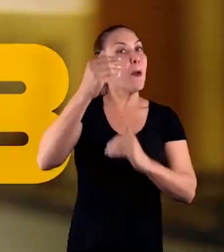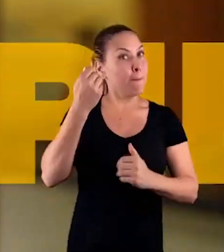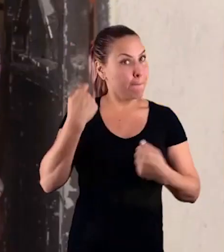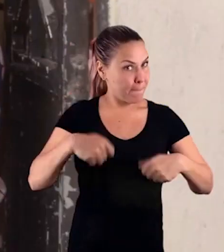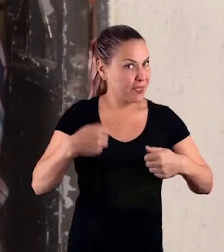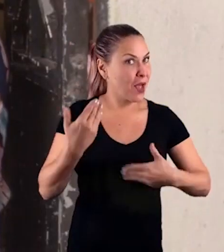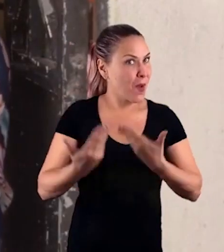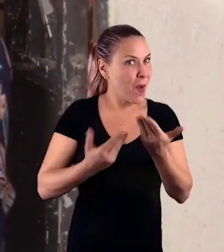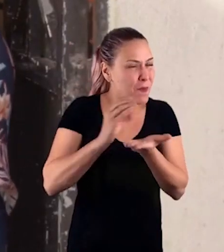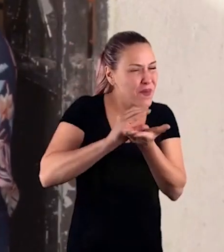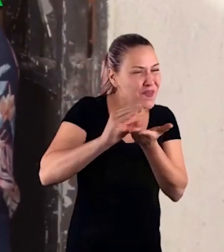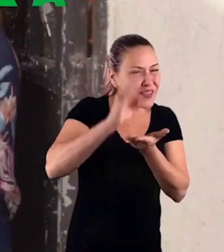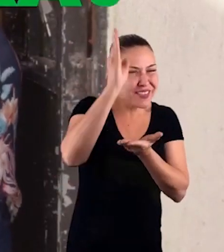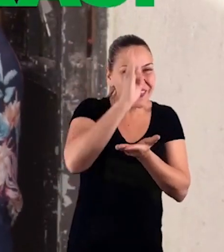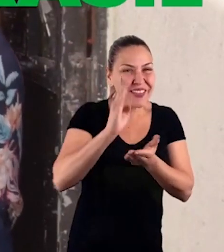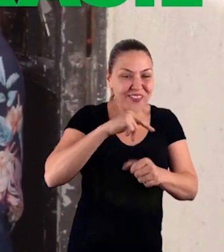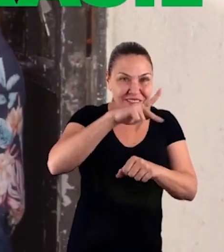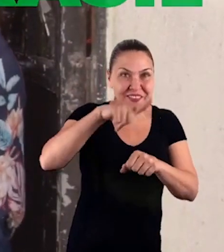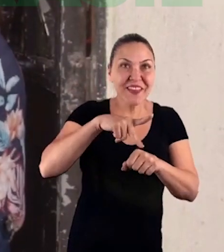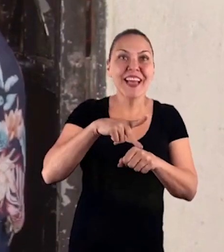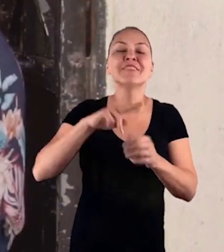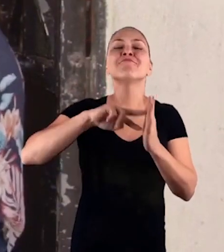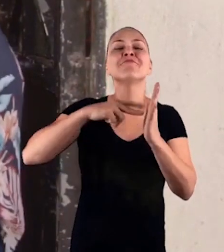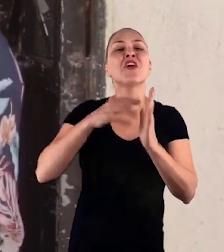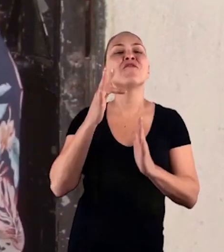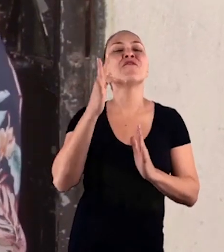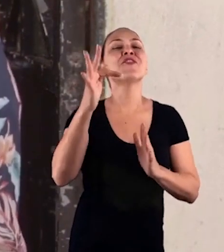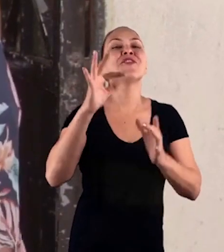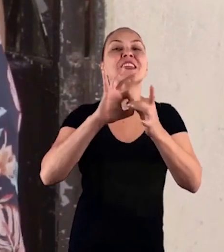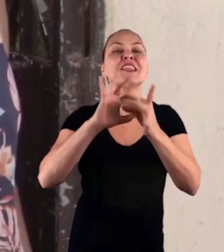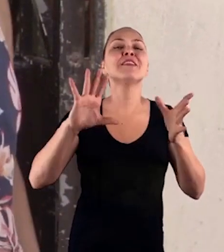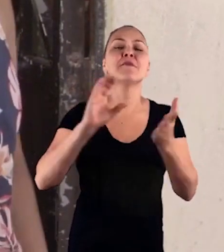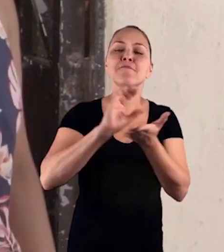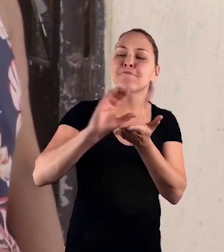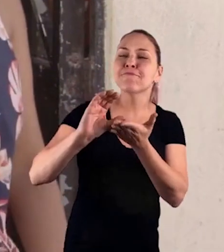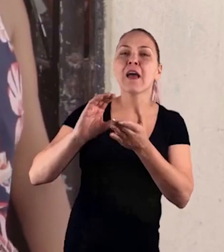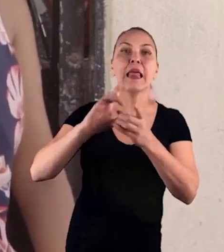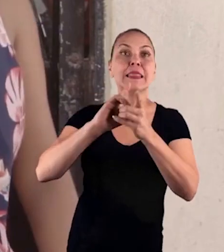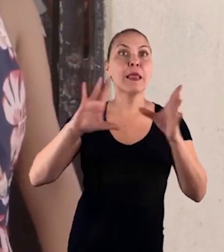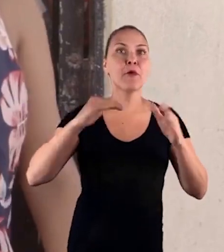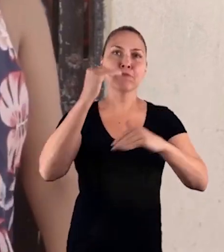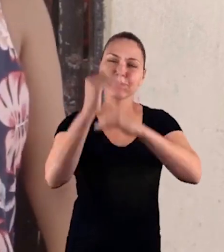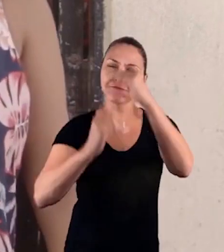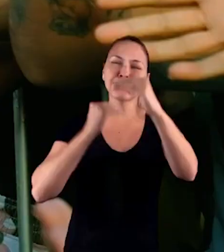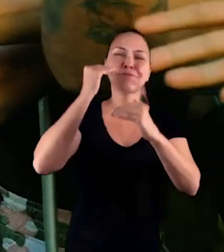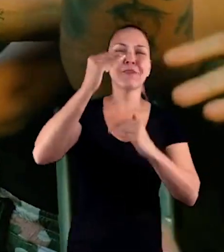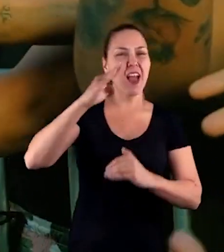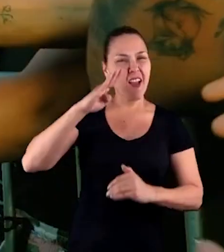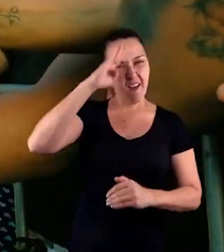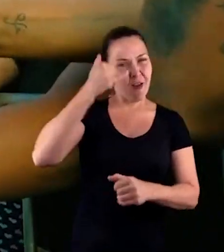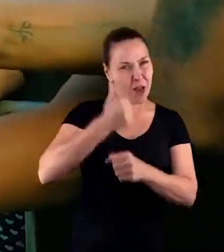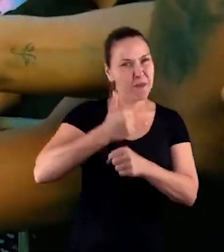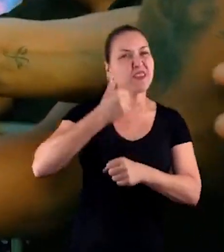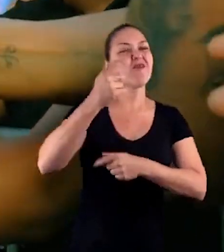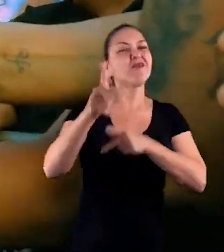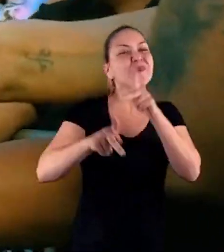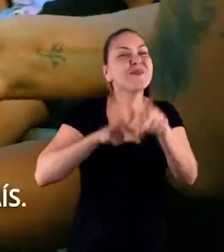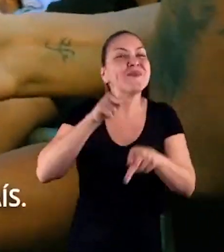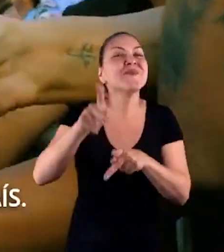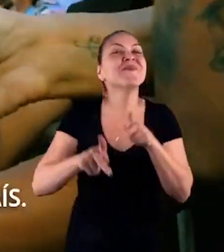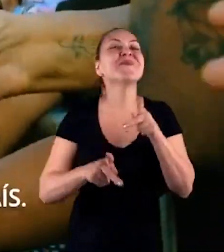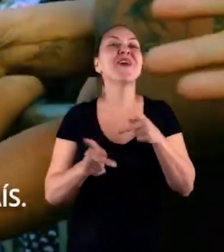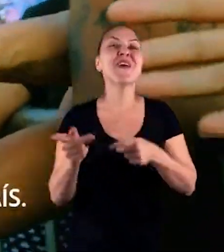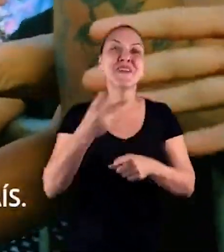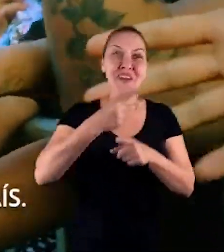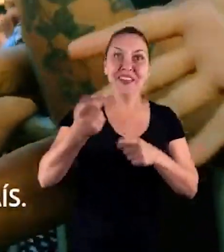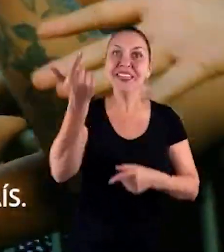crescer. Investir no nosso país é investir em um futuro de liberdade, democracia e prosperidade. Capitão do povo.